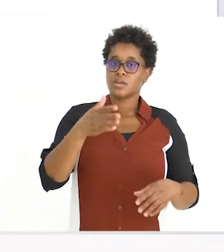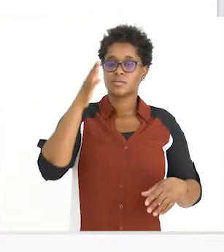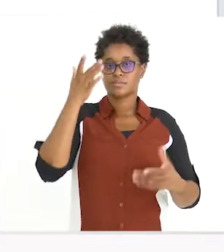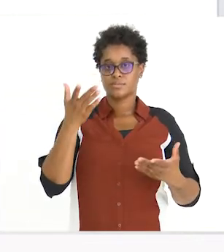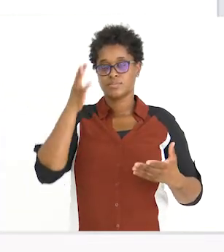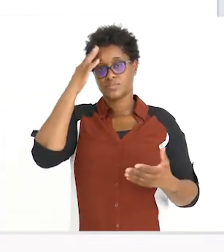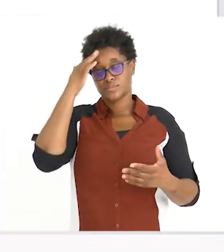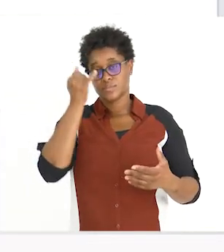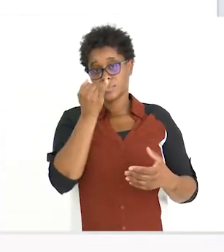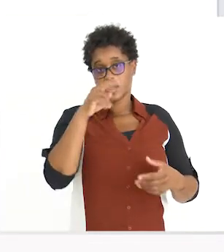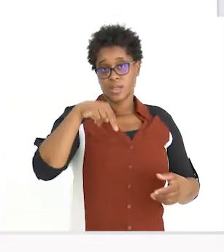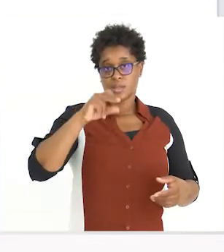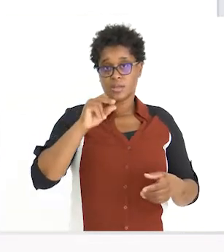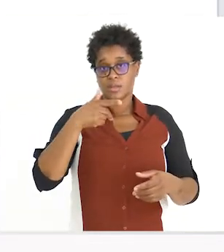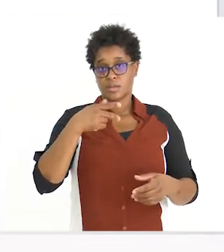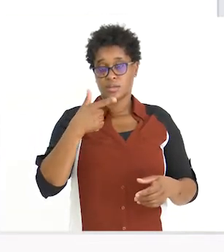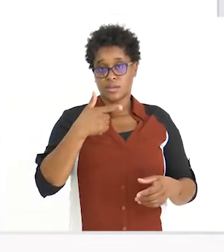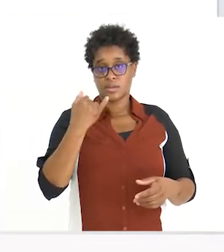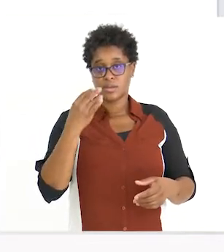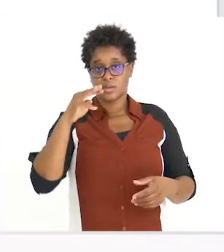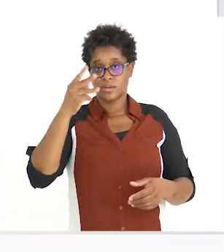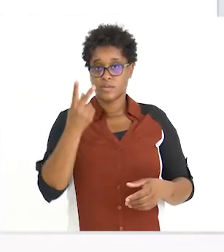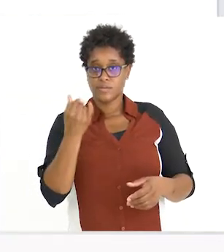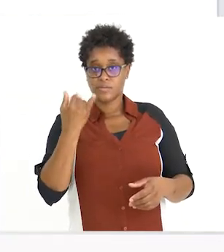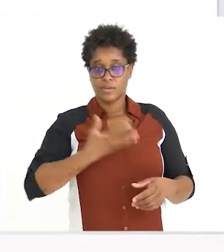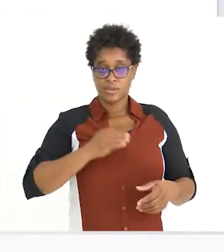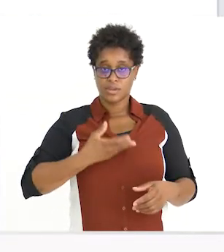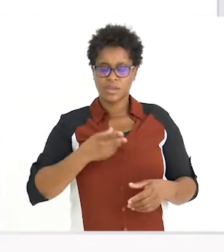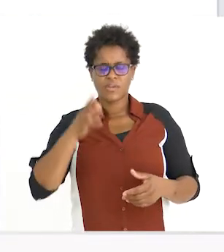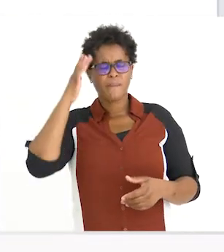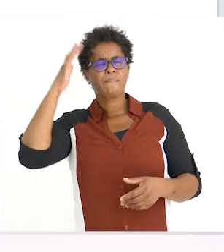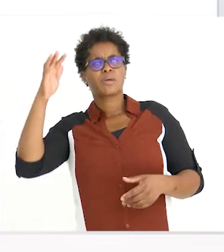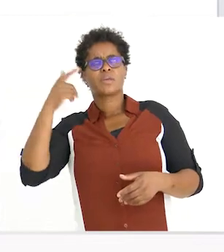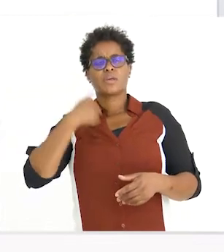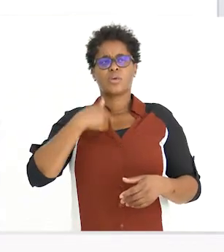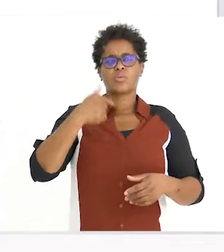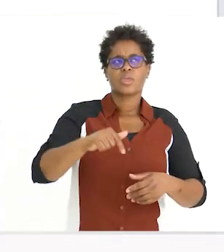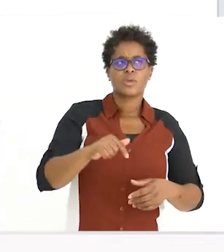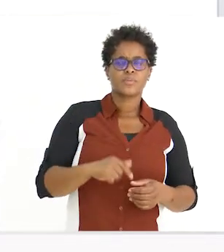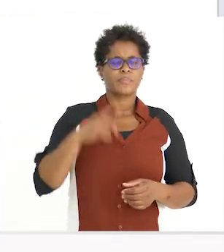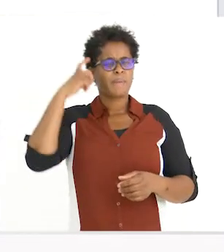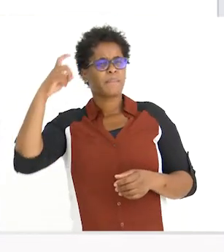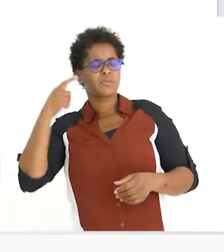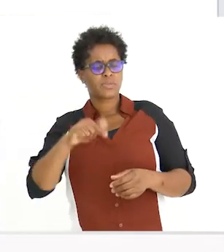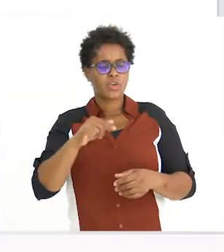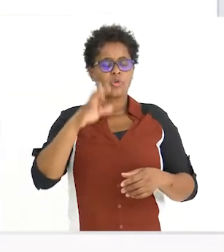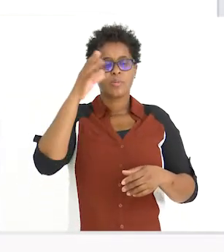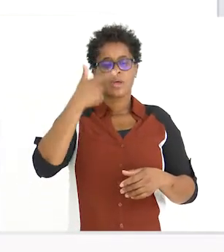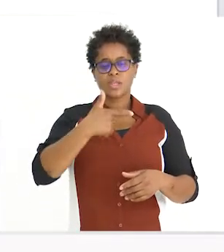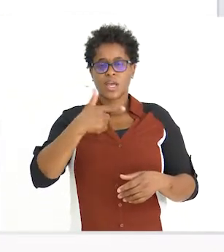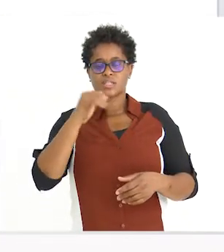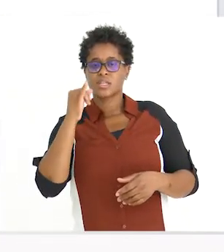de inatividade. Vamos supor que eu tenho uma taxa de inatividade de 20%. O que